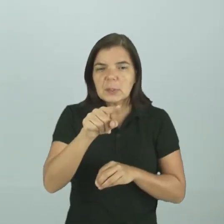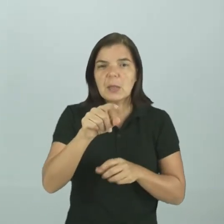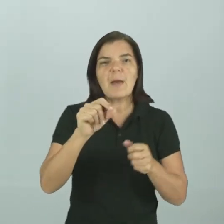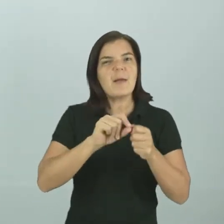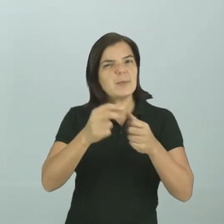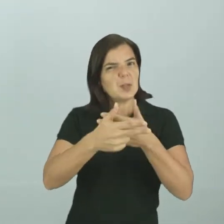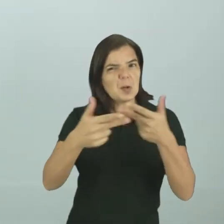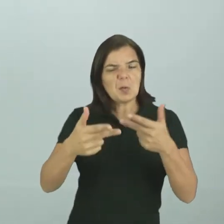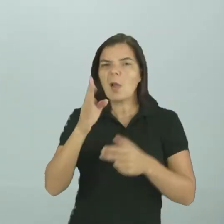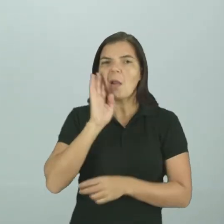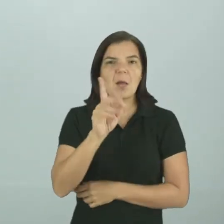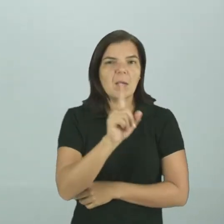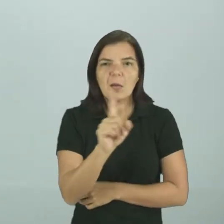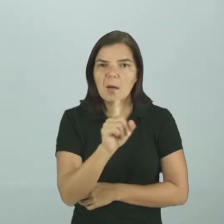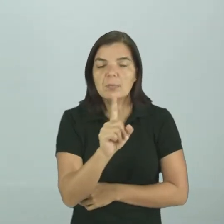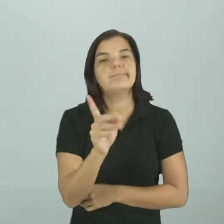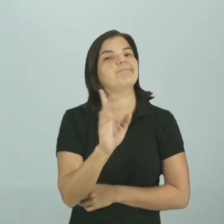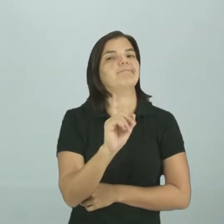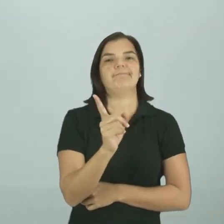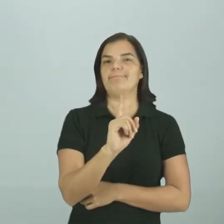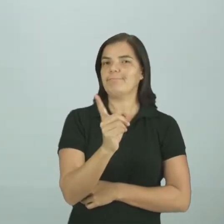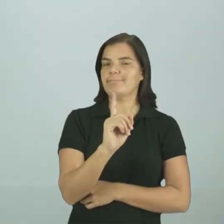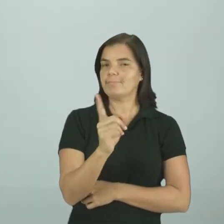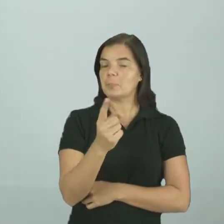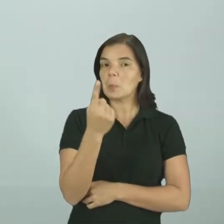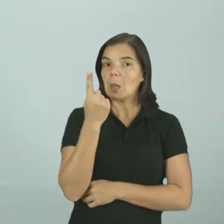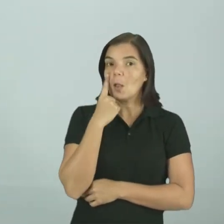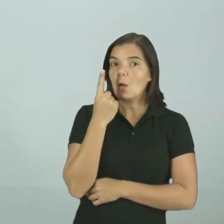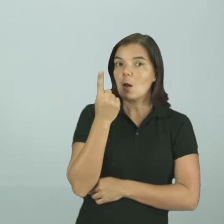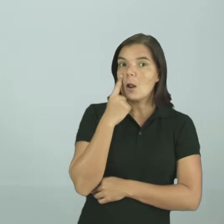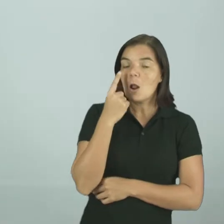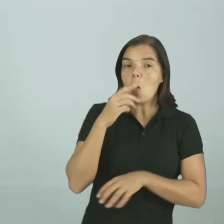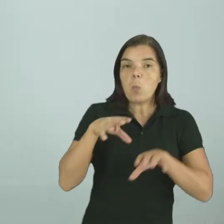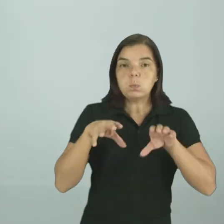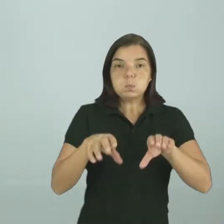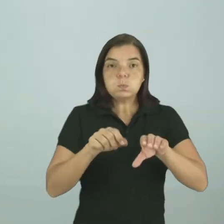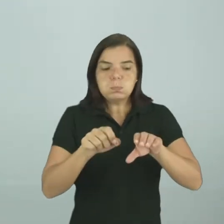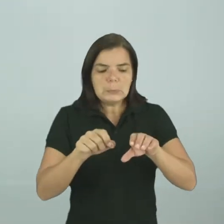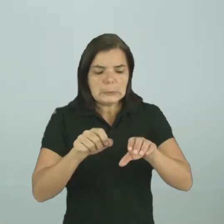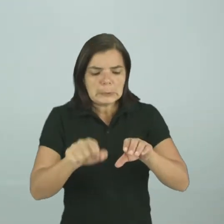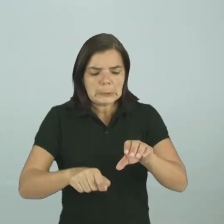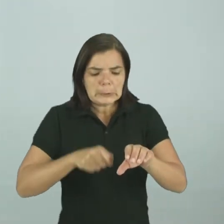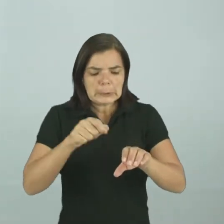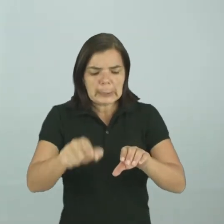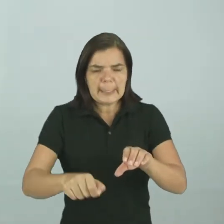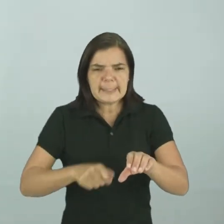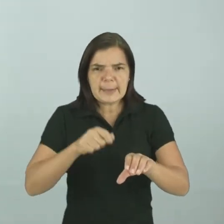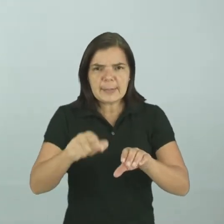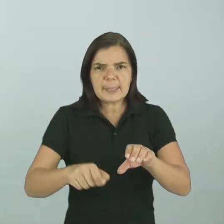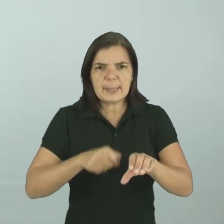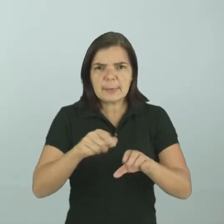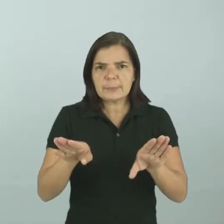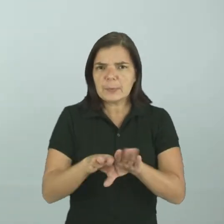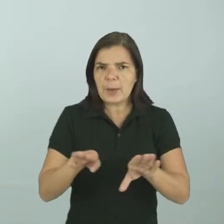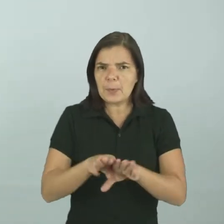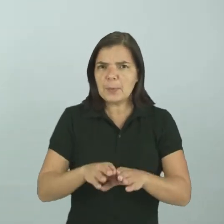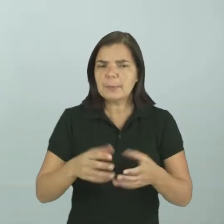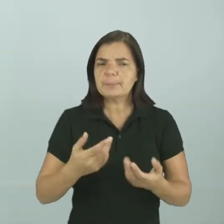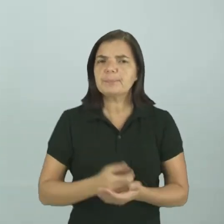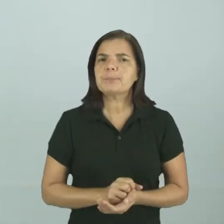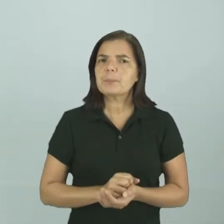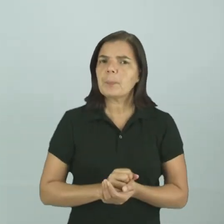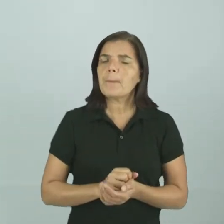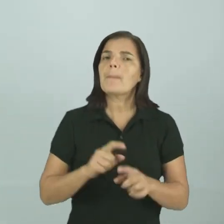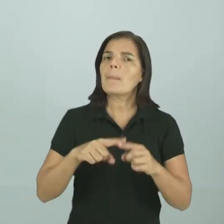fazer algo que não é legal? Não. Aí eles viram que a borracha era primordial, Que